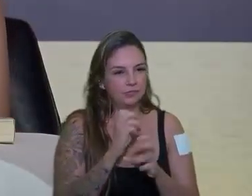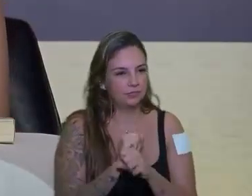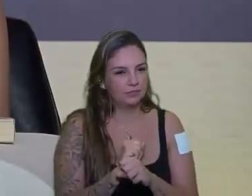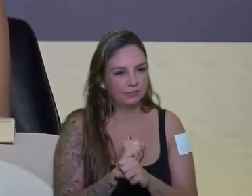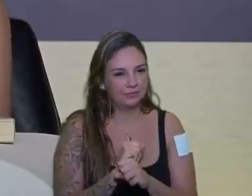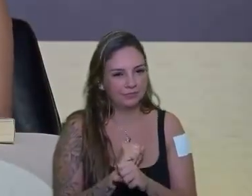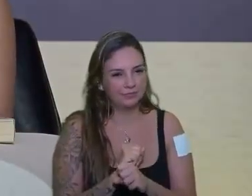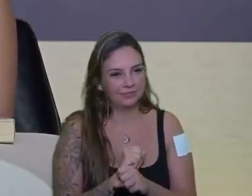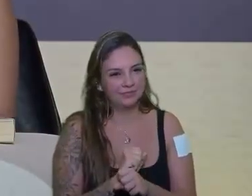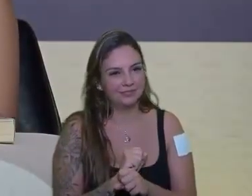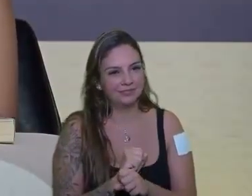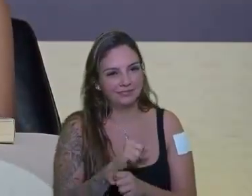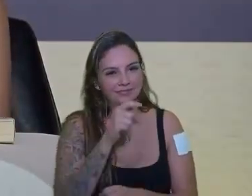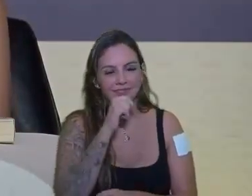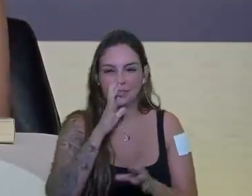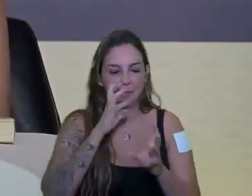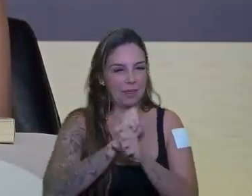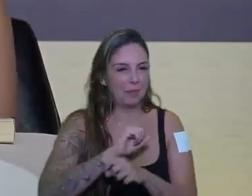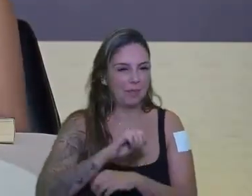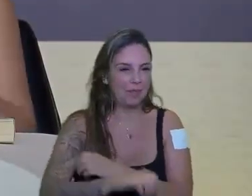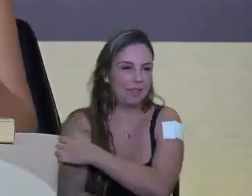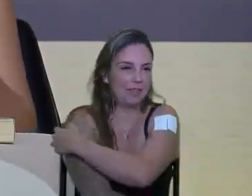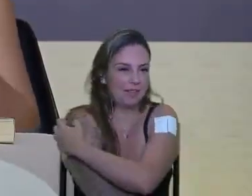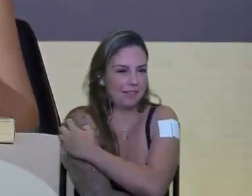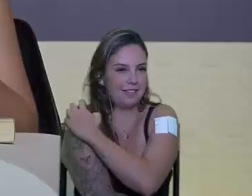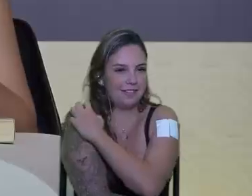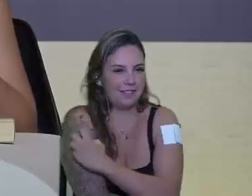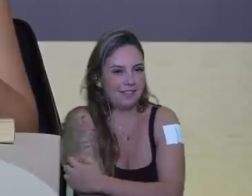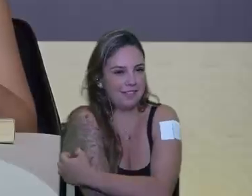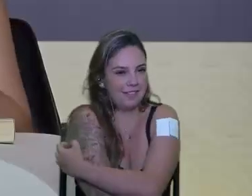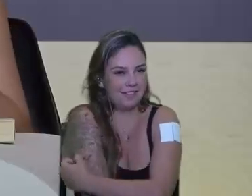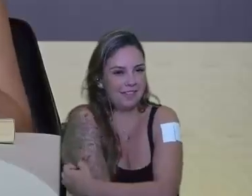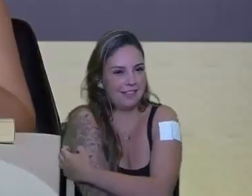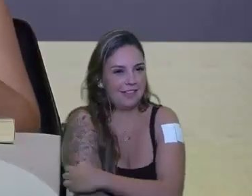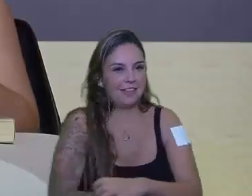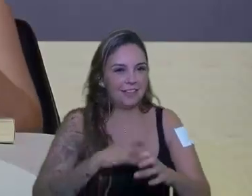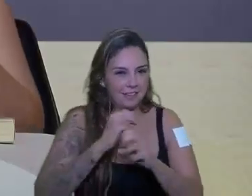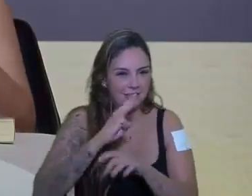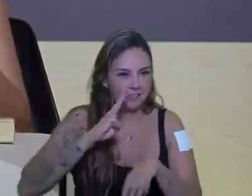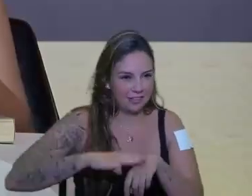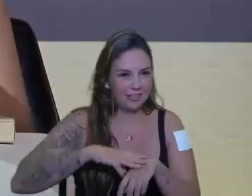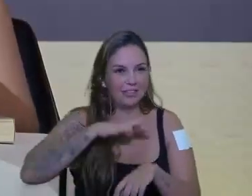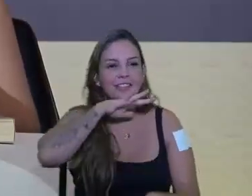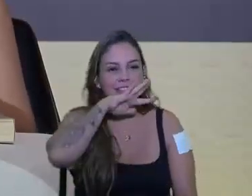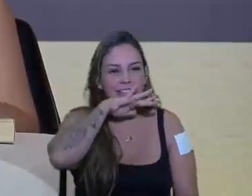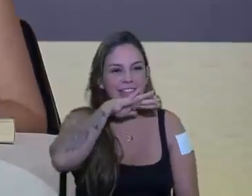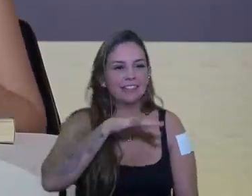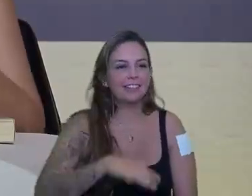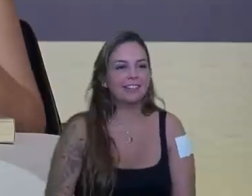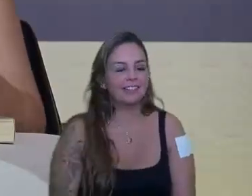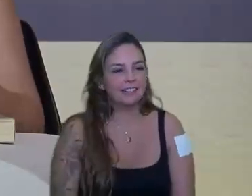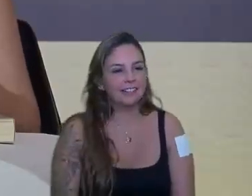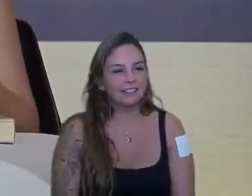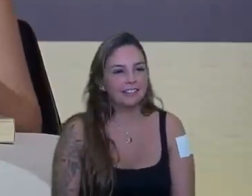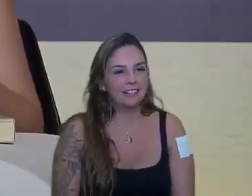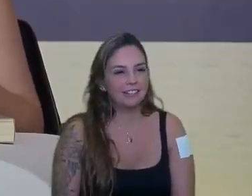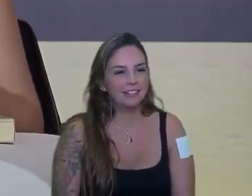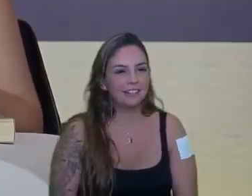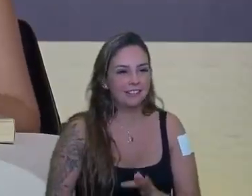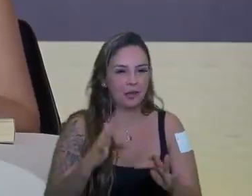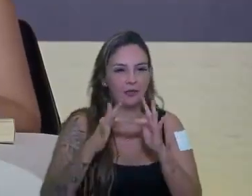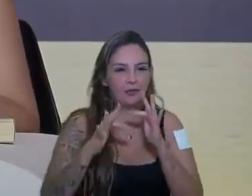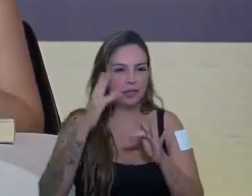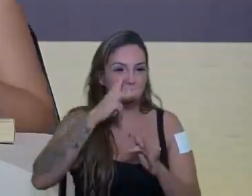uma completa negação. Mas, assim, negação mesmo, sabe? Ruim, tipo... ruim, bem ruim. Uma vez, meu professor de